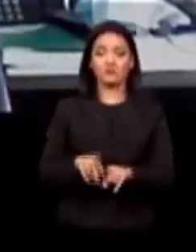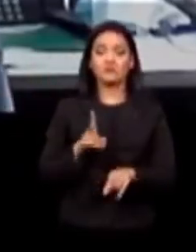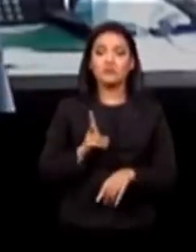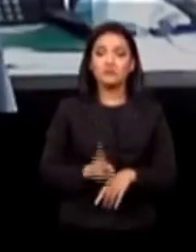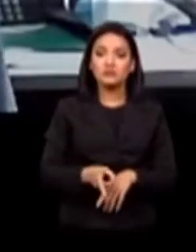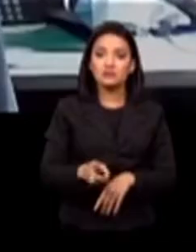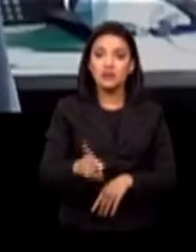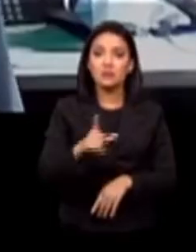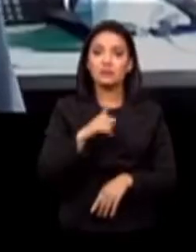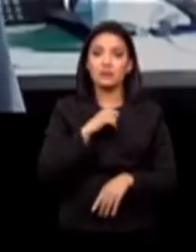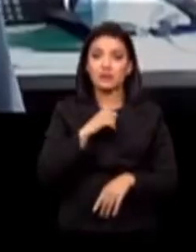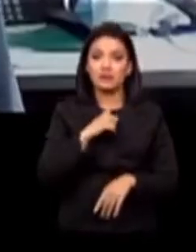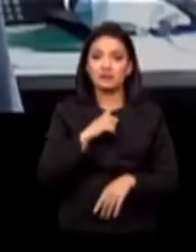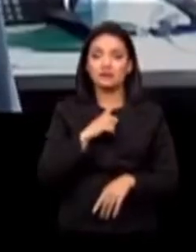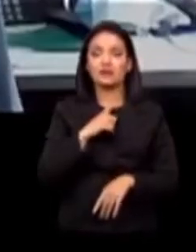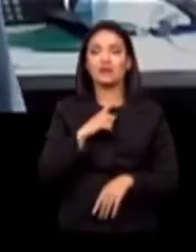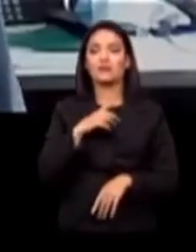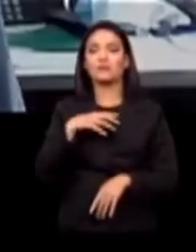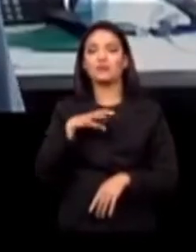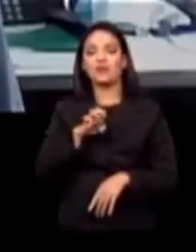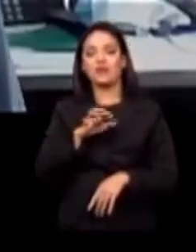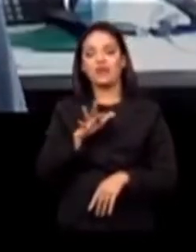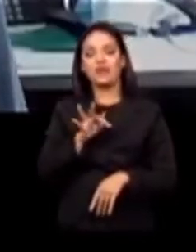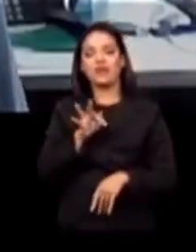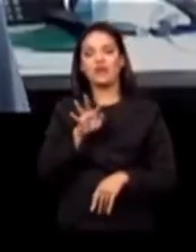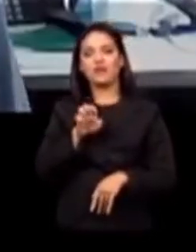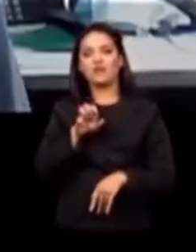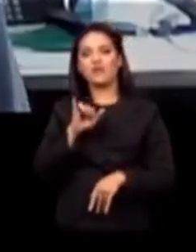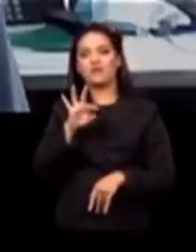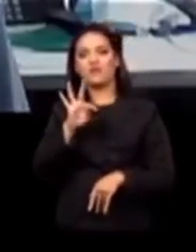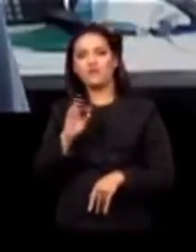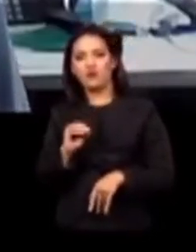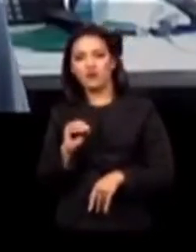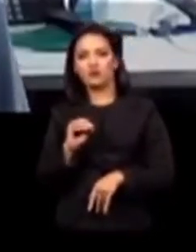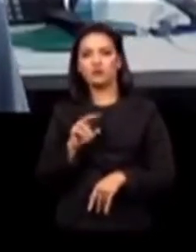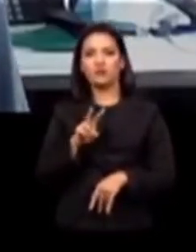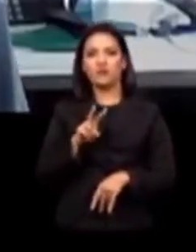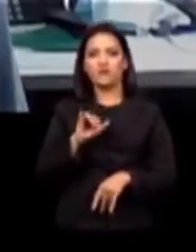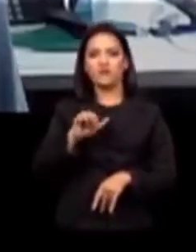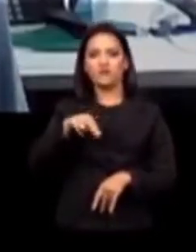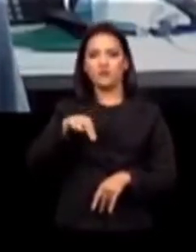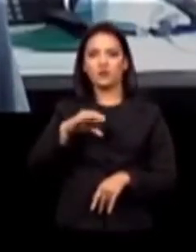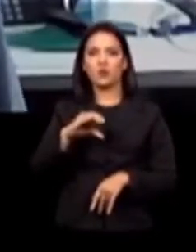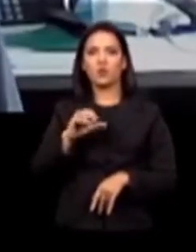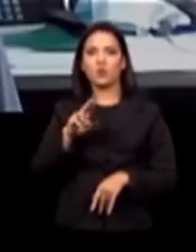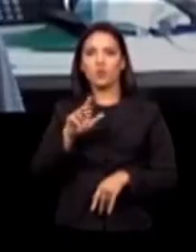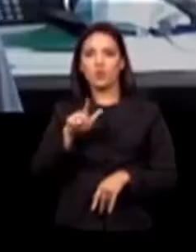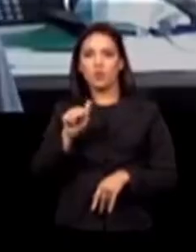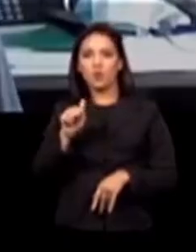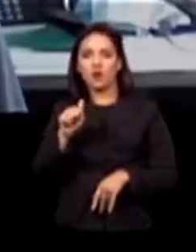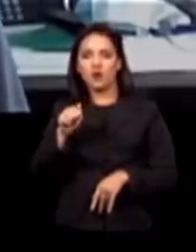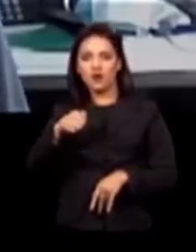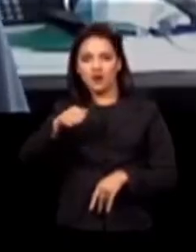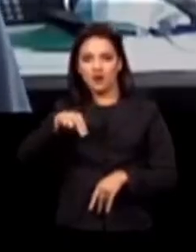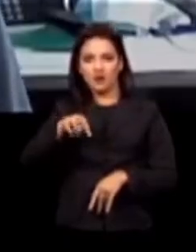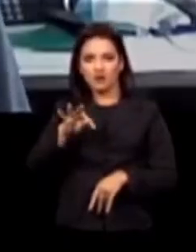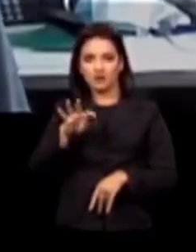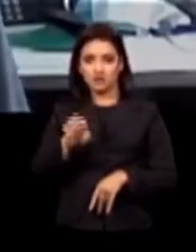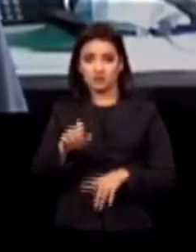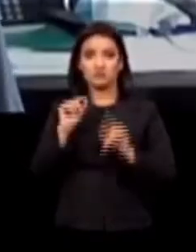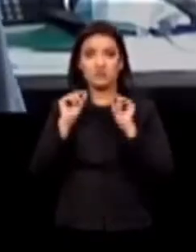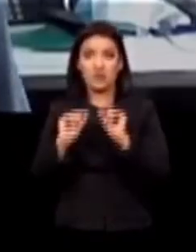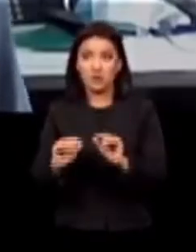exista efeito vinculante, é preciso que haja uma tese. Ela pode ser explicitada